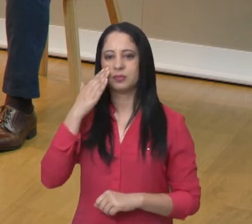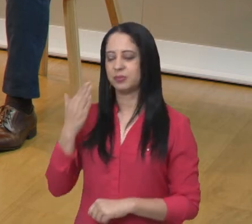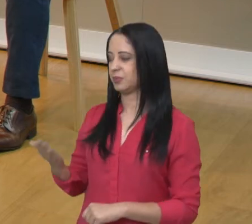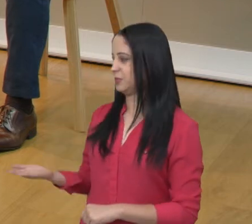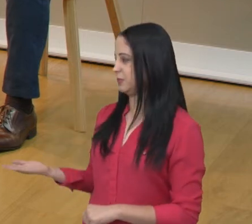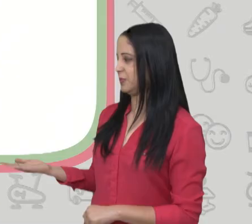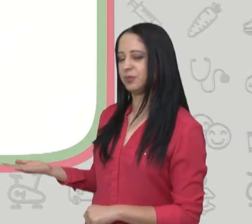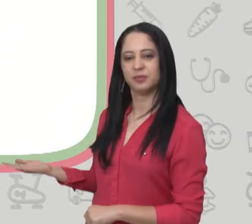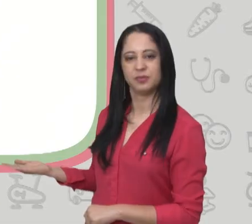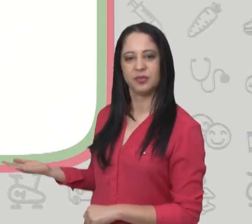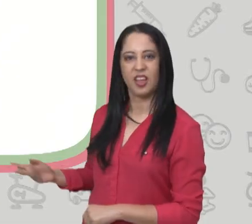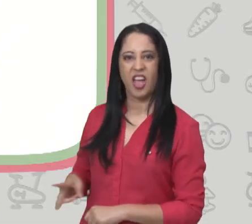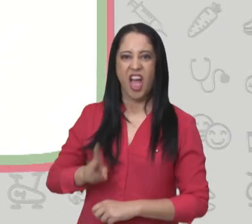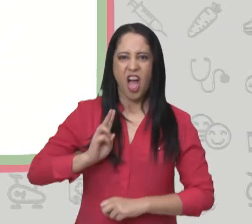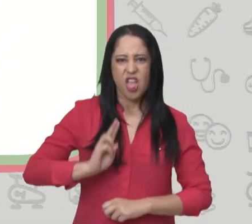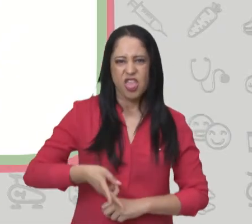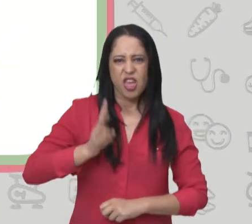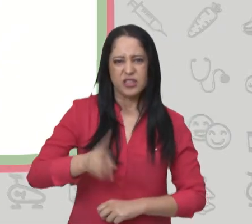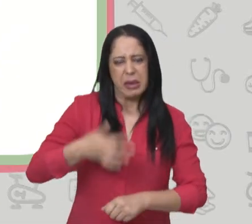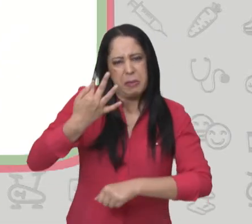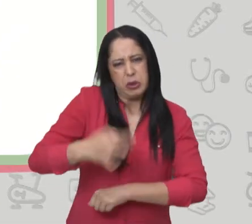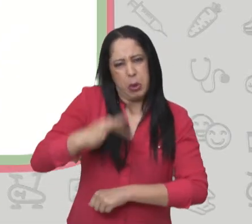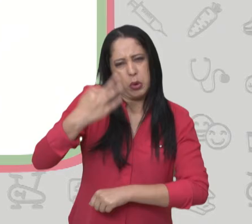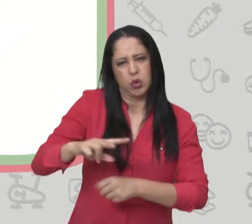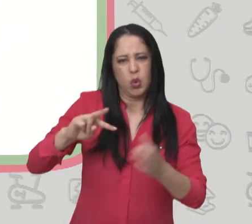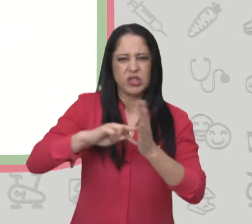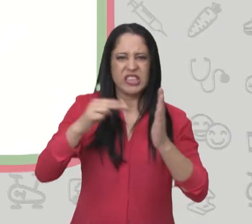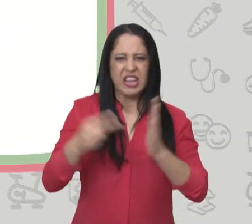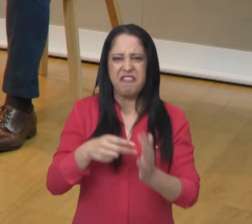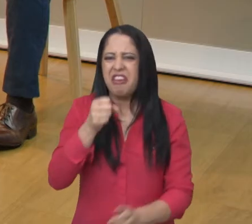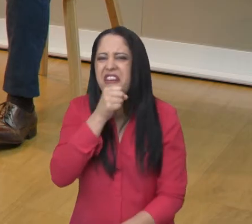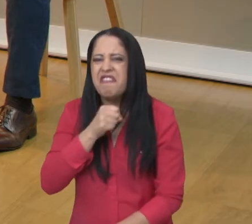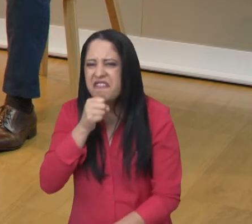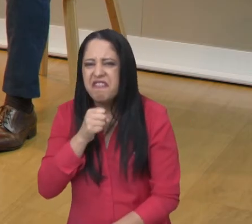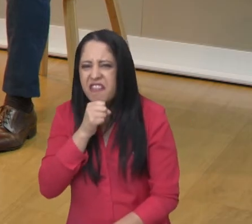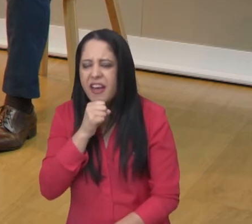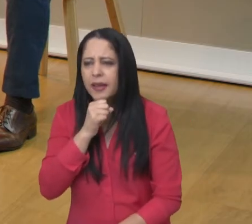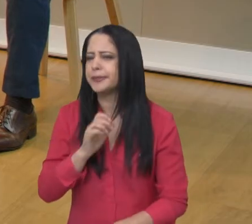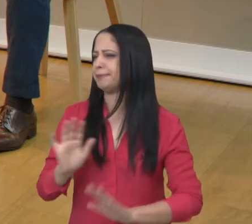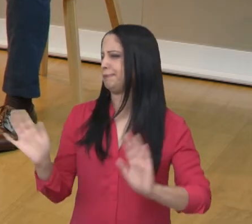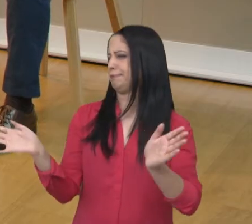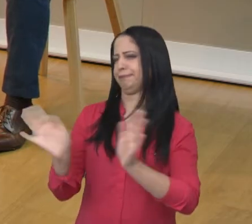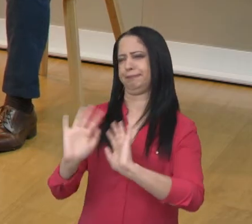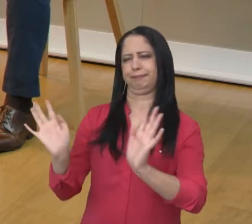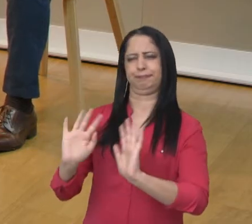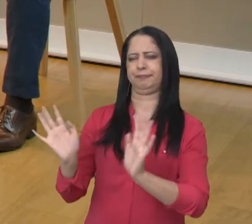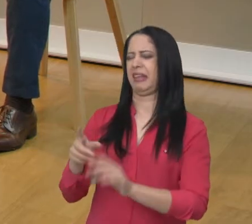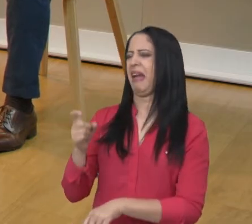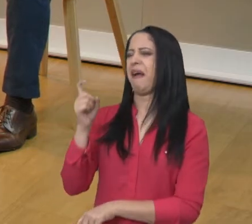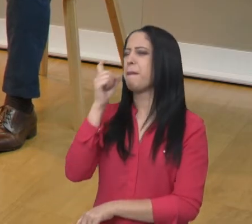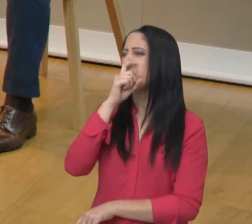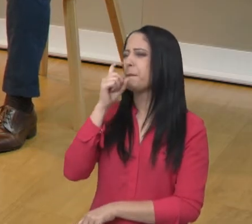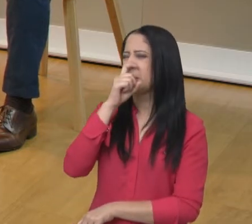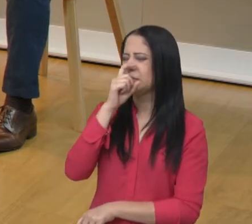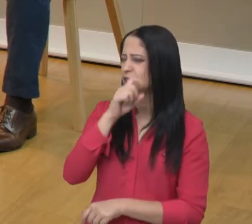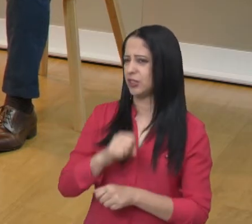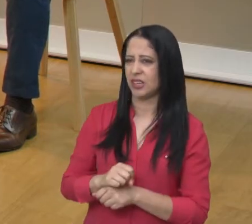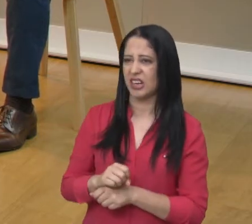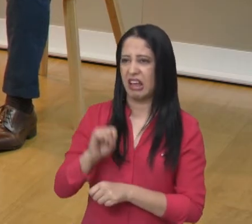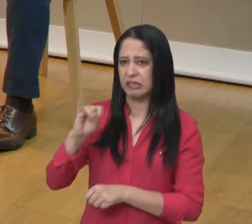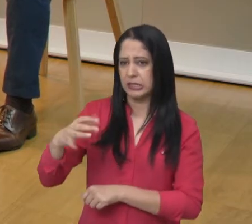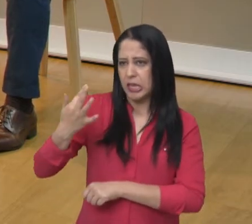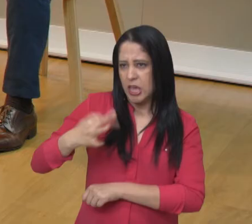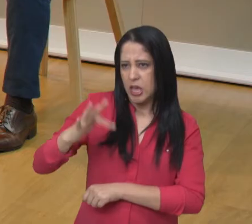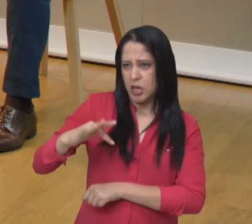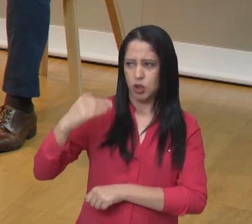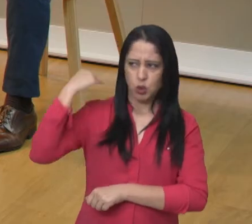é uma consequência da idade avançada. Mito ou verdade? É um mito, é um mito. A dor nas costas é mais uma consequência dos maus hábitos